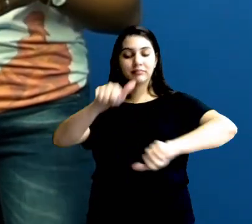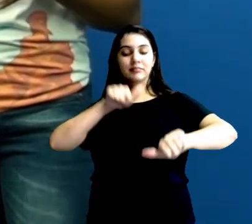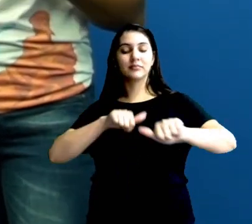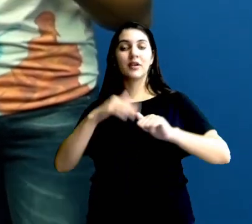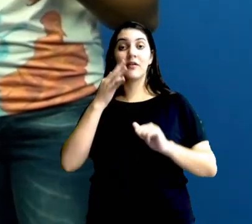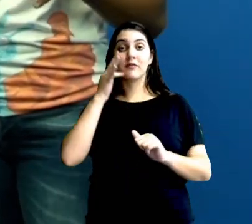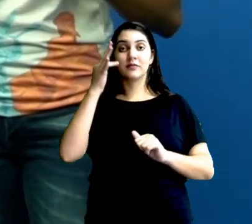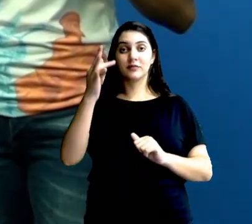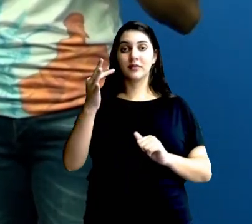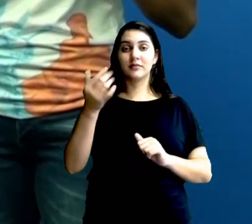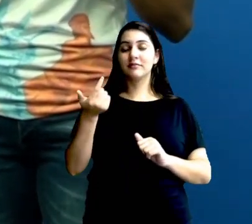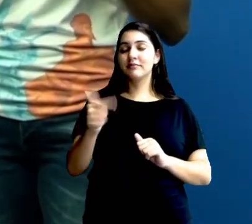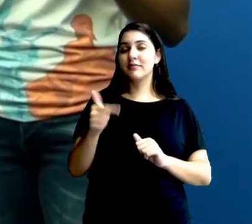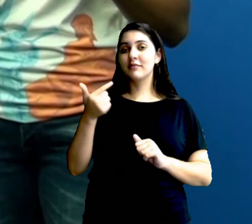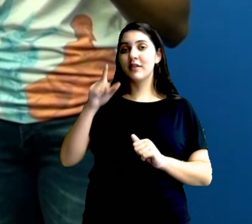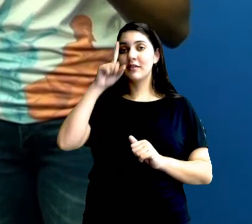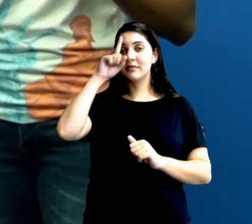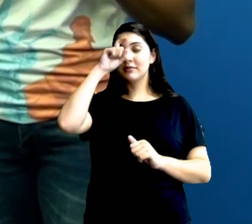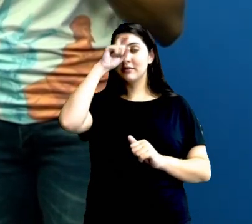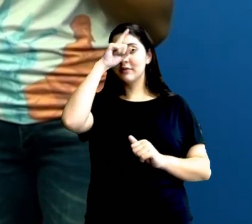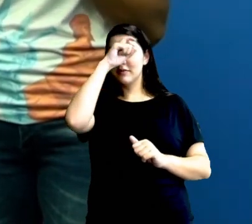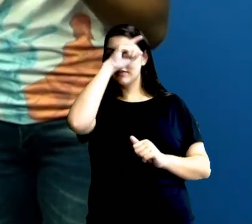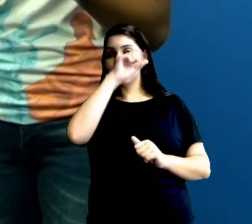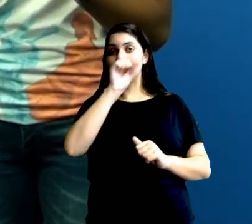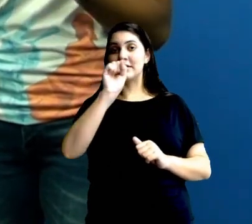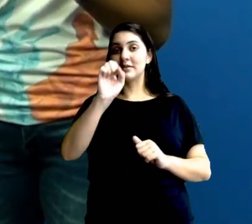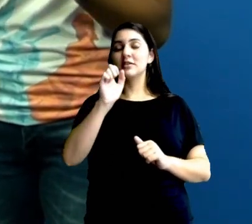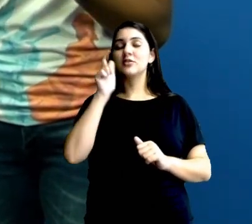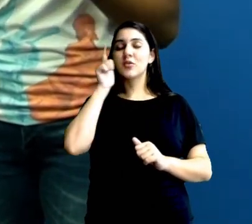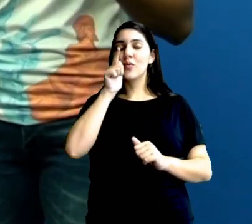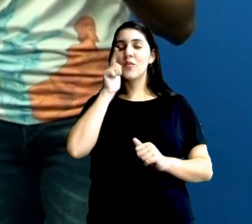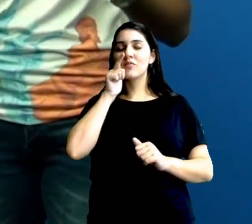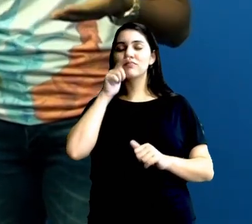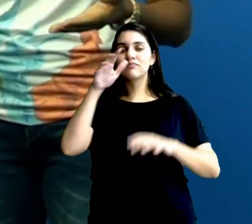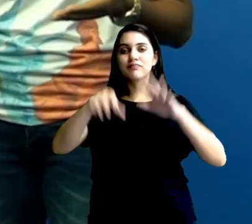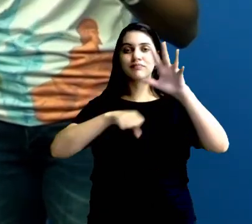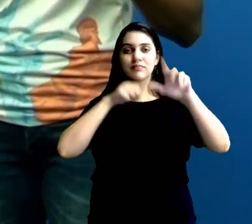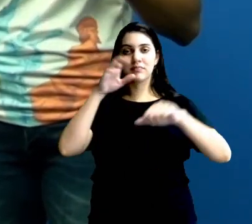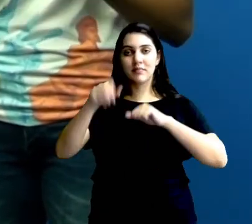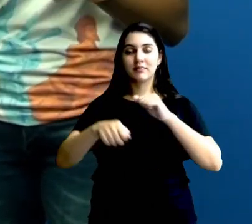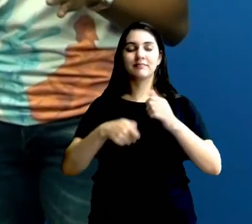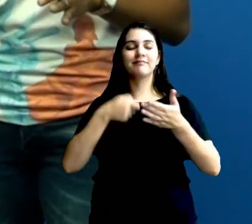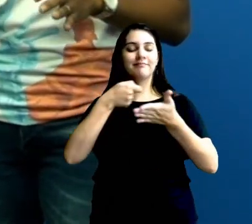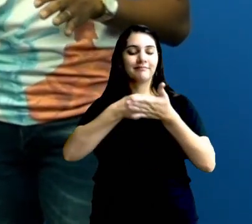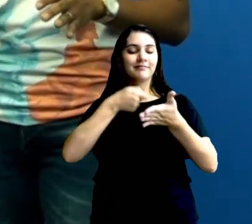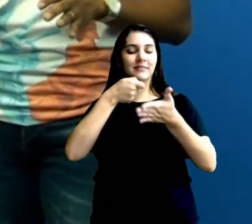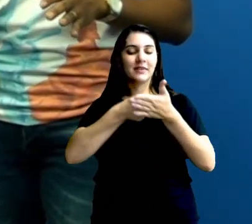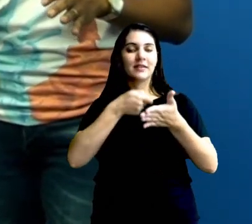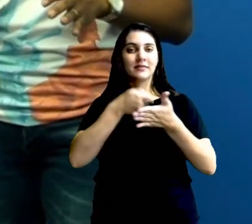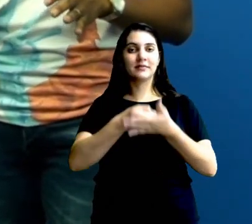futuro. Não há dificuldade se você for atrás. Dificuldade a gente tem, a gente